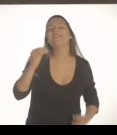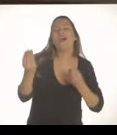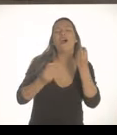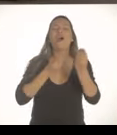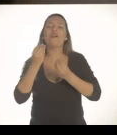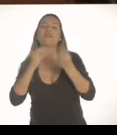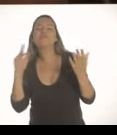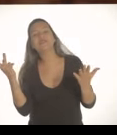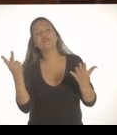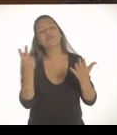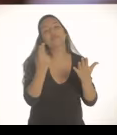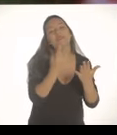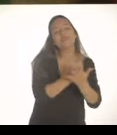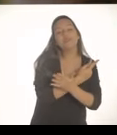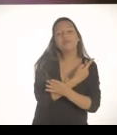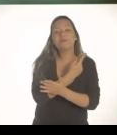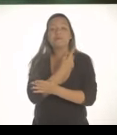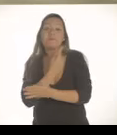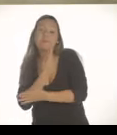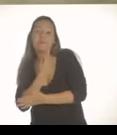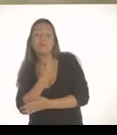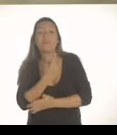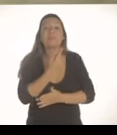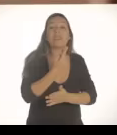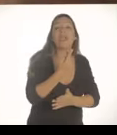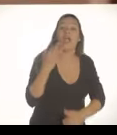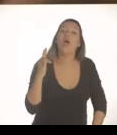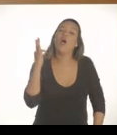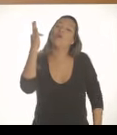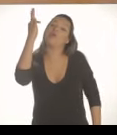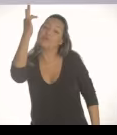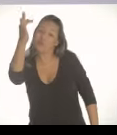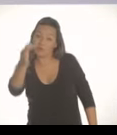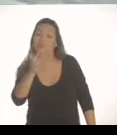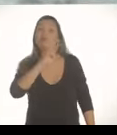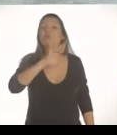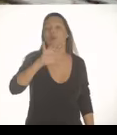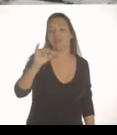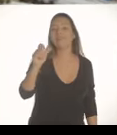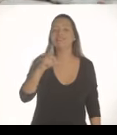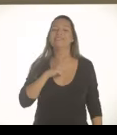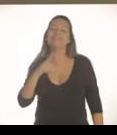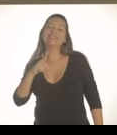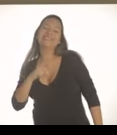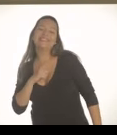Freixo 50 prefeito, é o Freixo. Vai ser desse jeito,